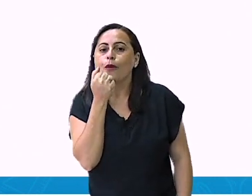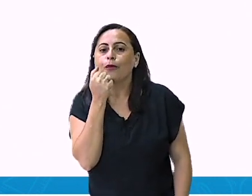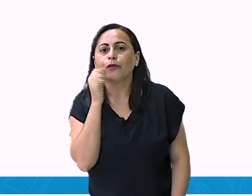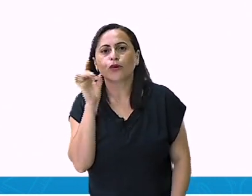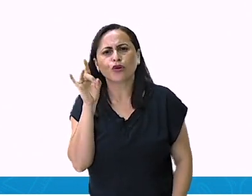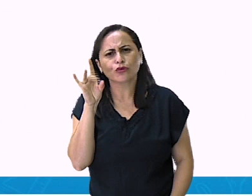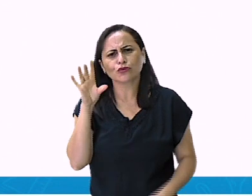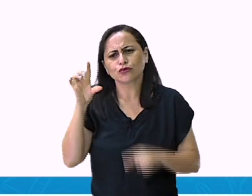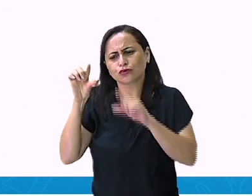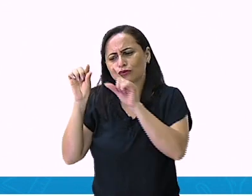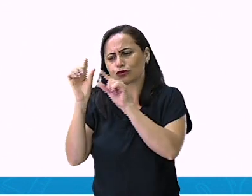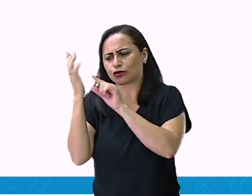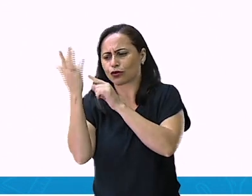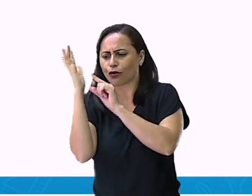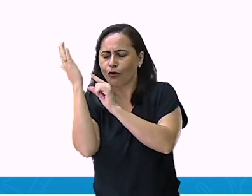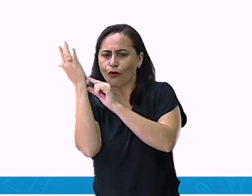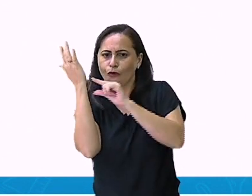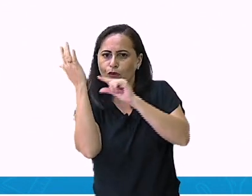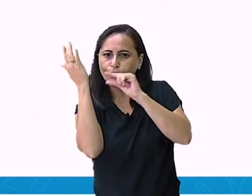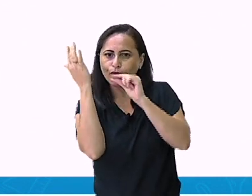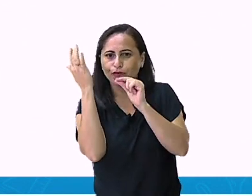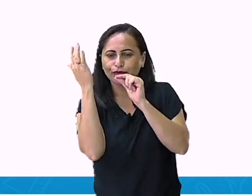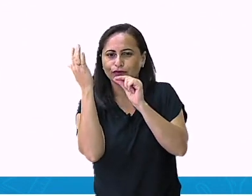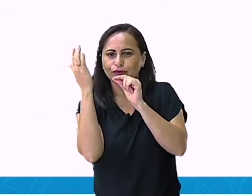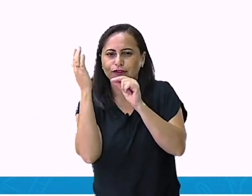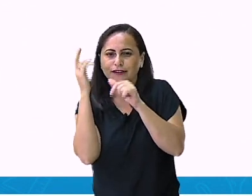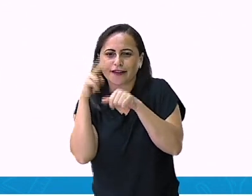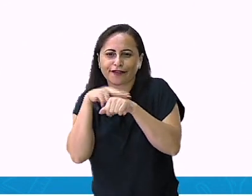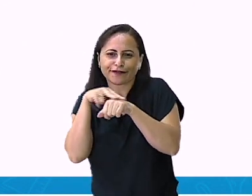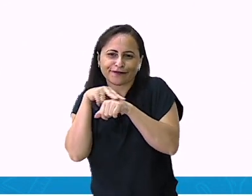folha bem verdinha.